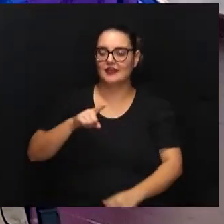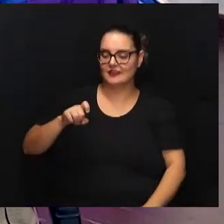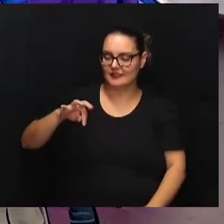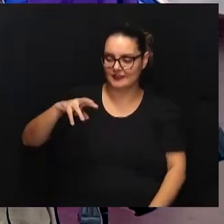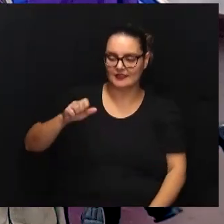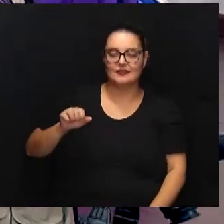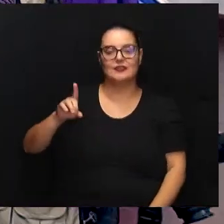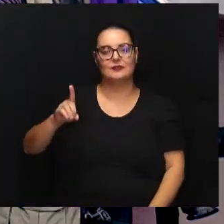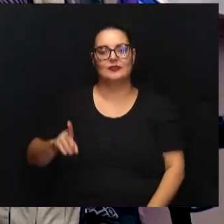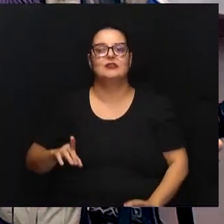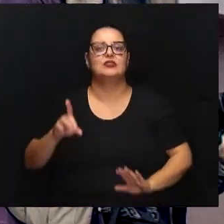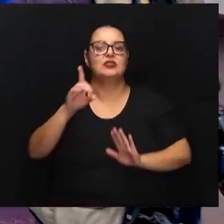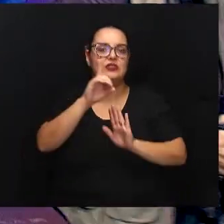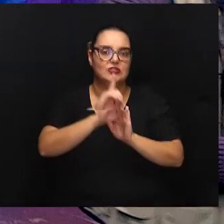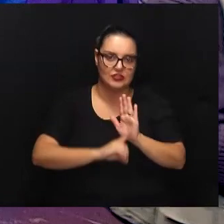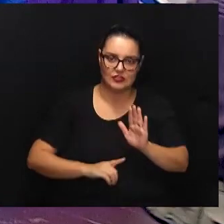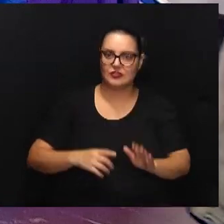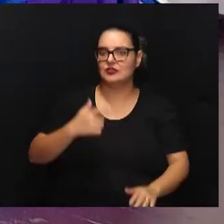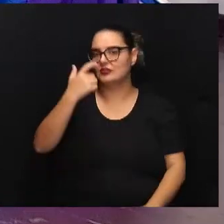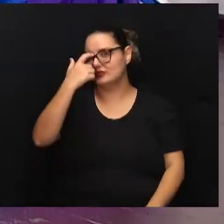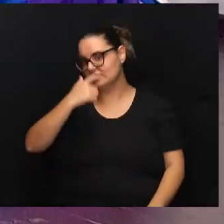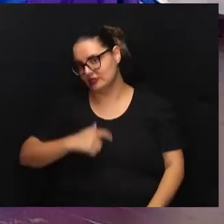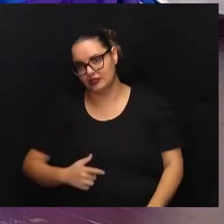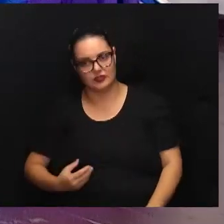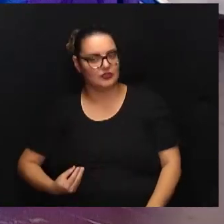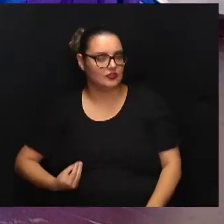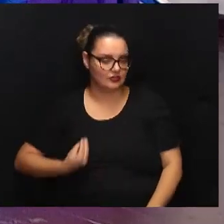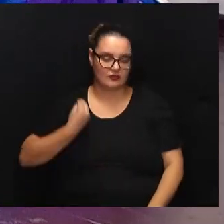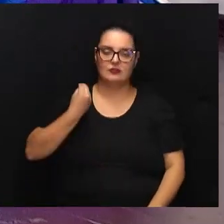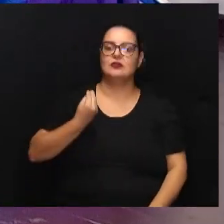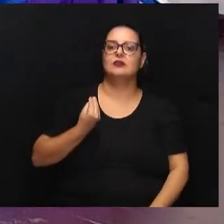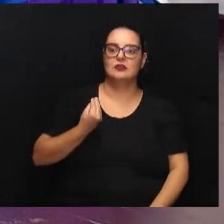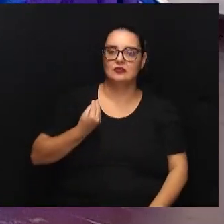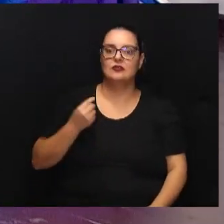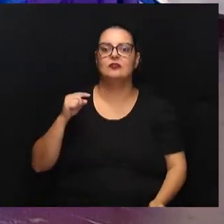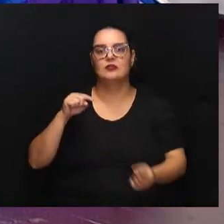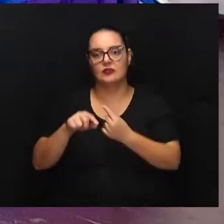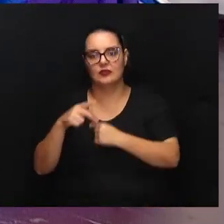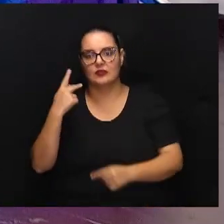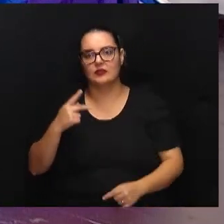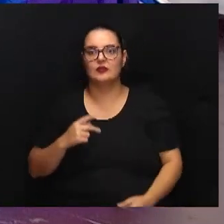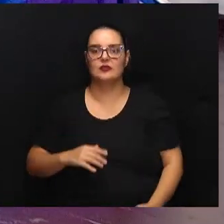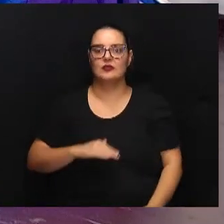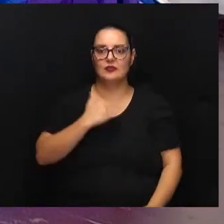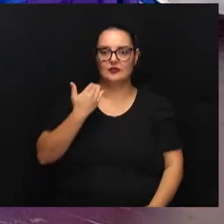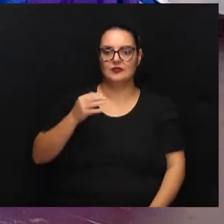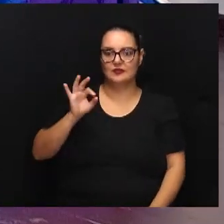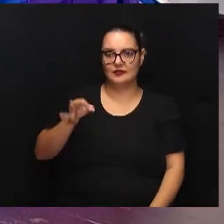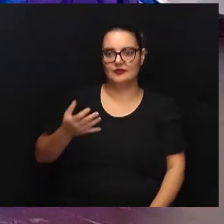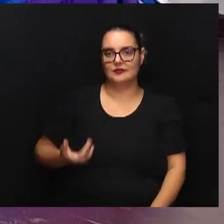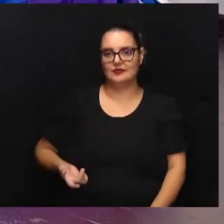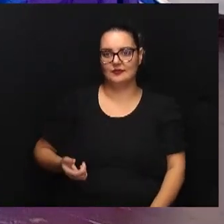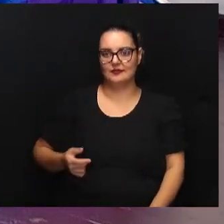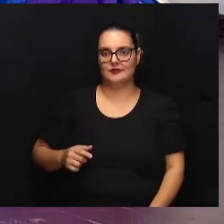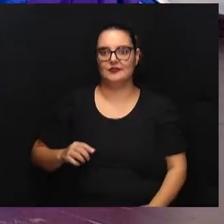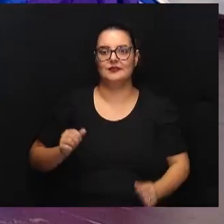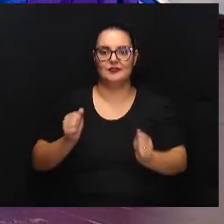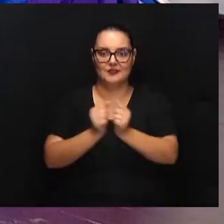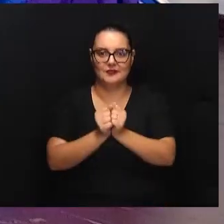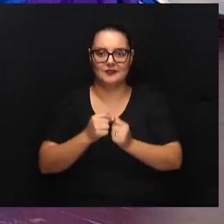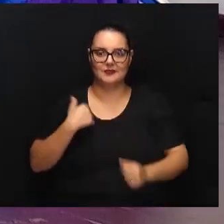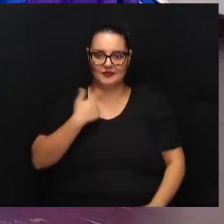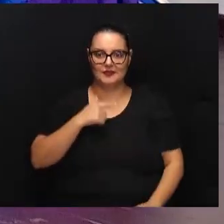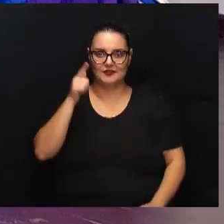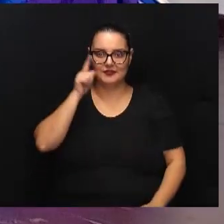de existir contra essa política de morte, tá certo? E a gente conta com vocês para a gente conseguir força para aprovar o projeto.